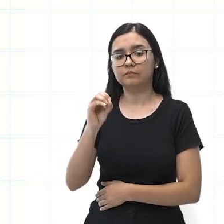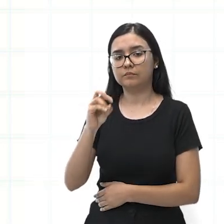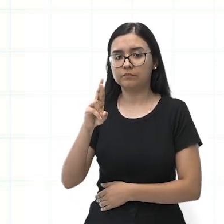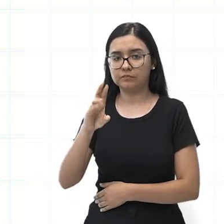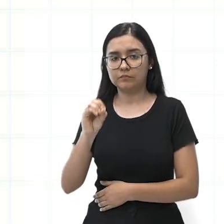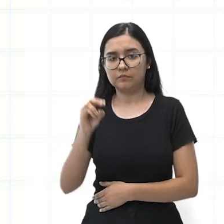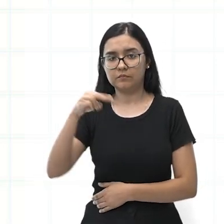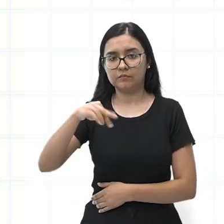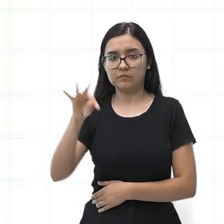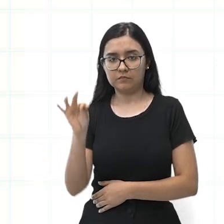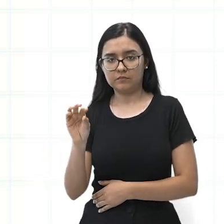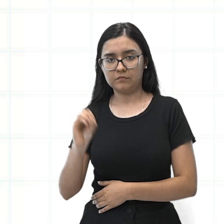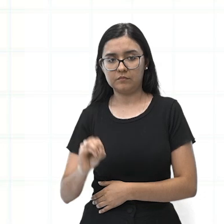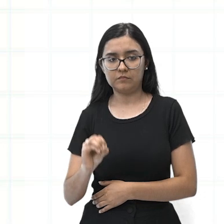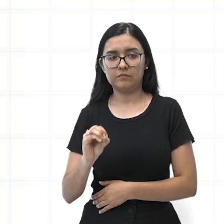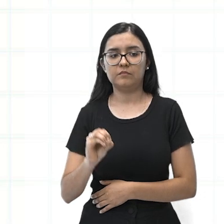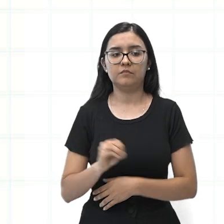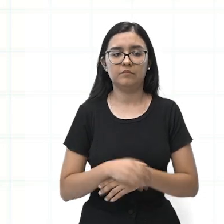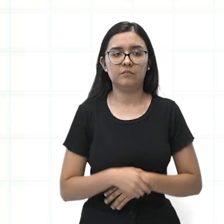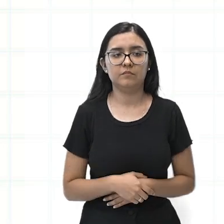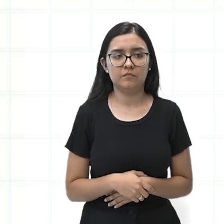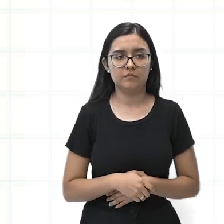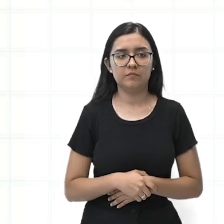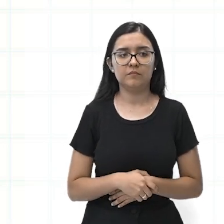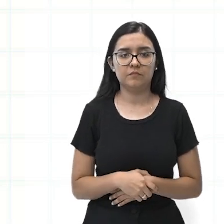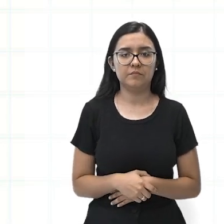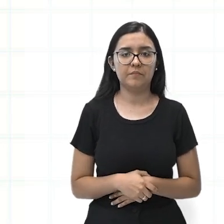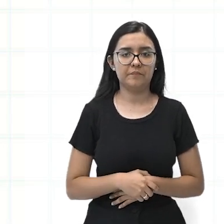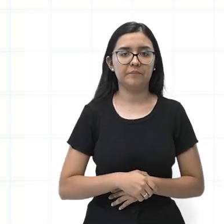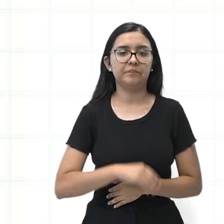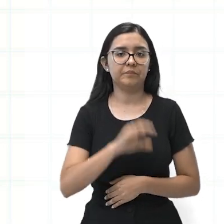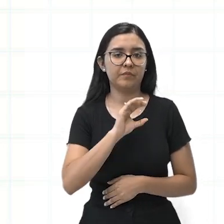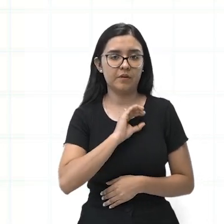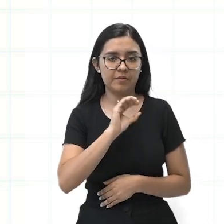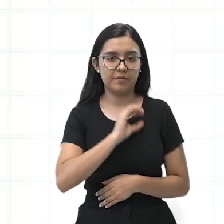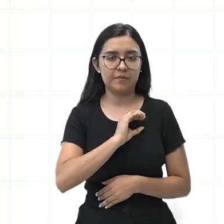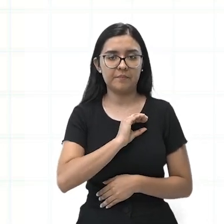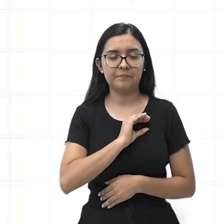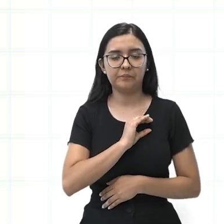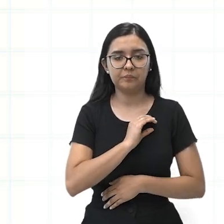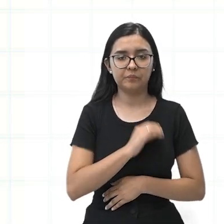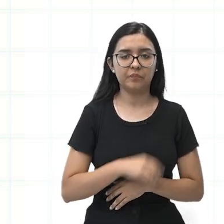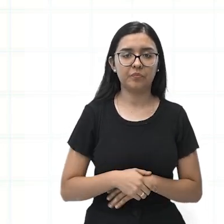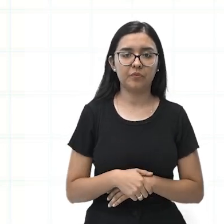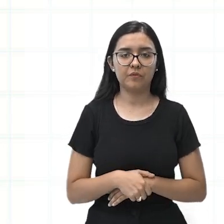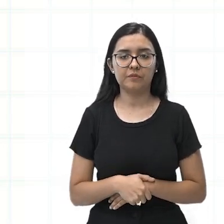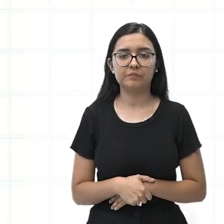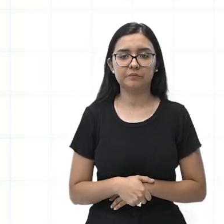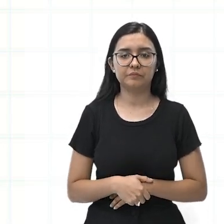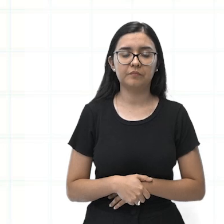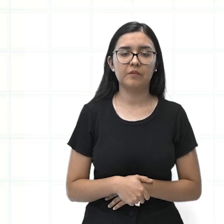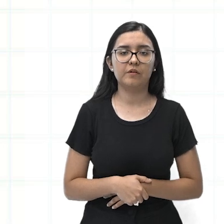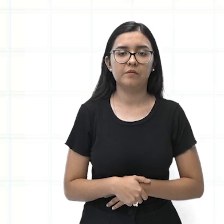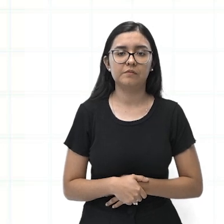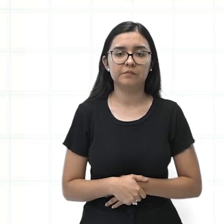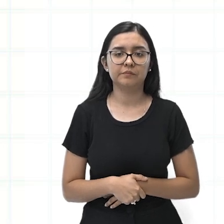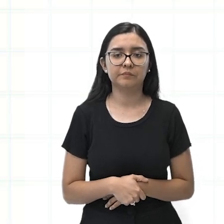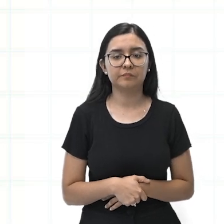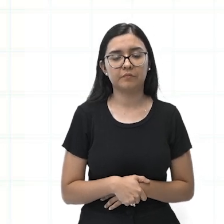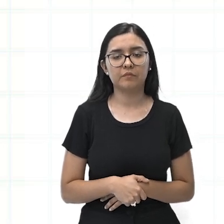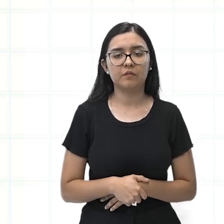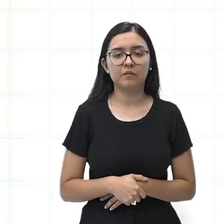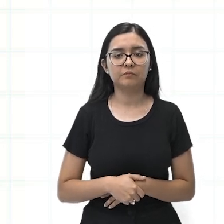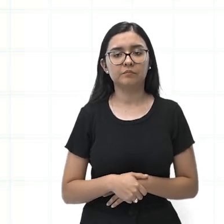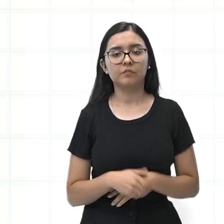com letra maiúscula. I am from. Eu sou de Toronto, Canadá. Canadá. Currently,